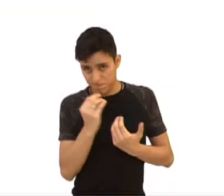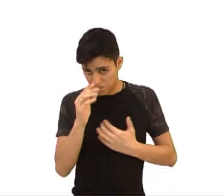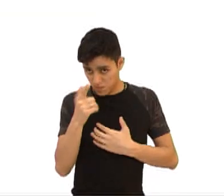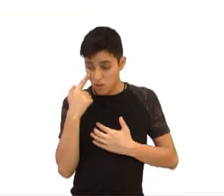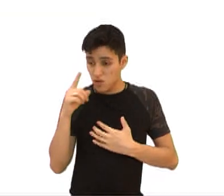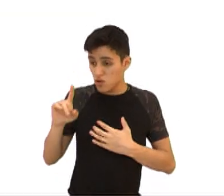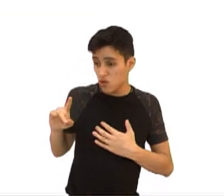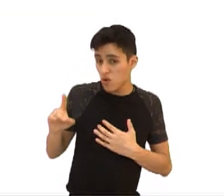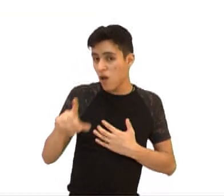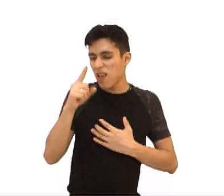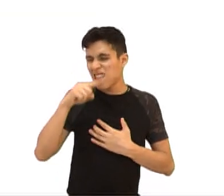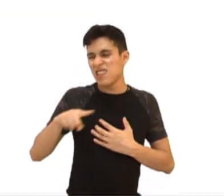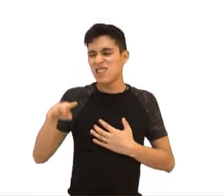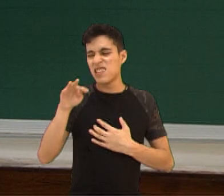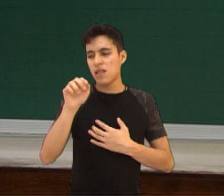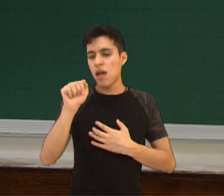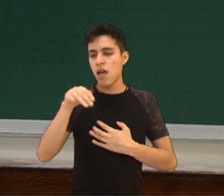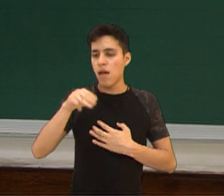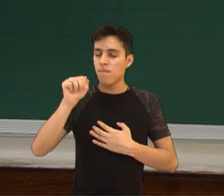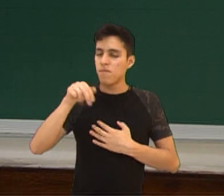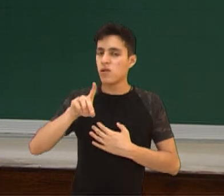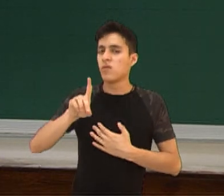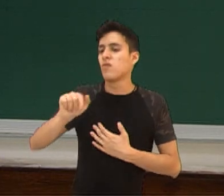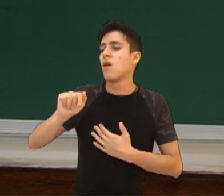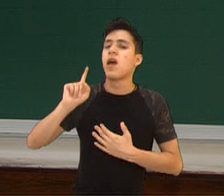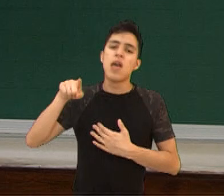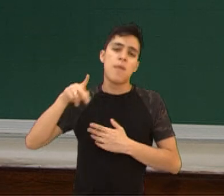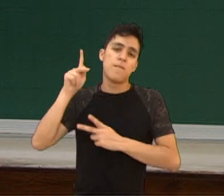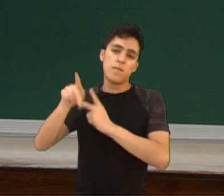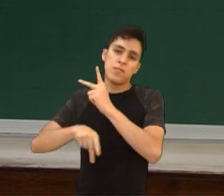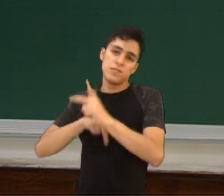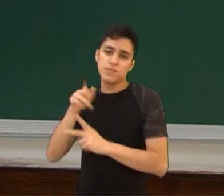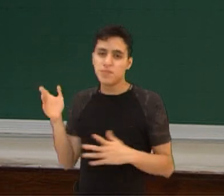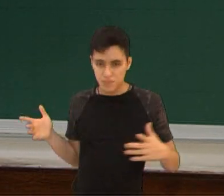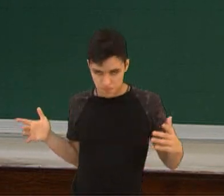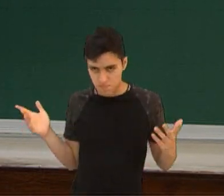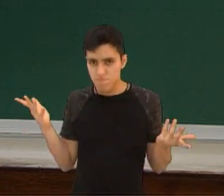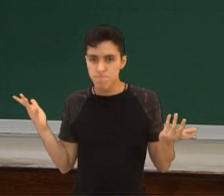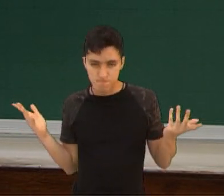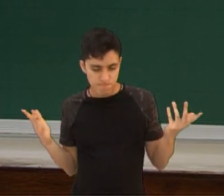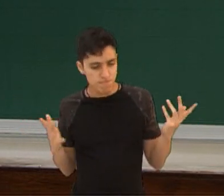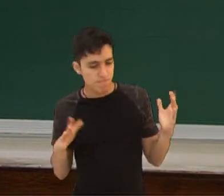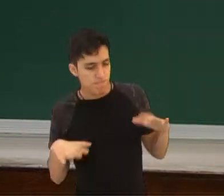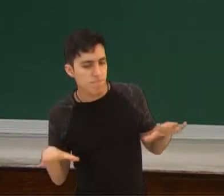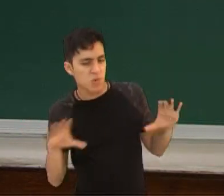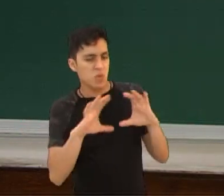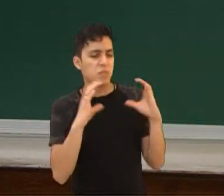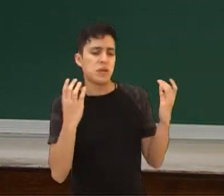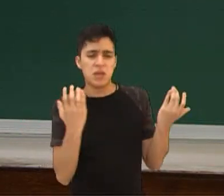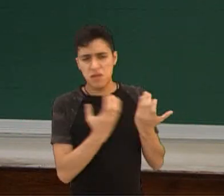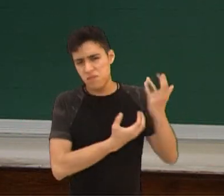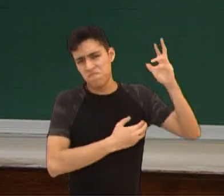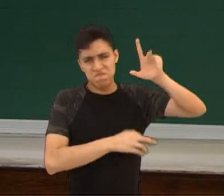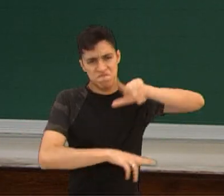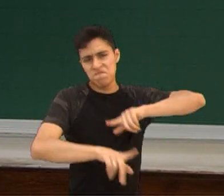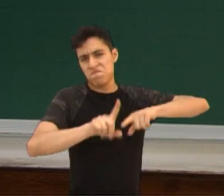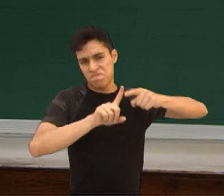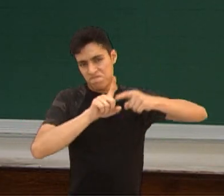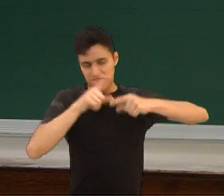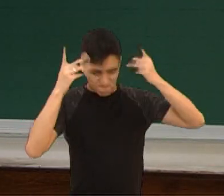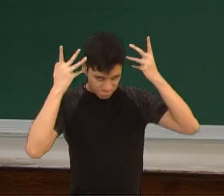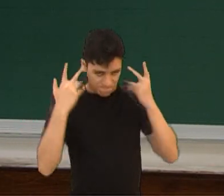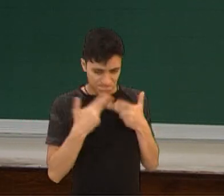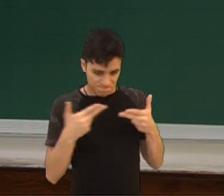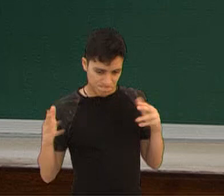só de tamanduá, seria uma população. Uma comunidade, espécies diferentes. Quando é um ecossistema? O